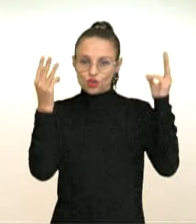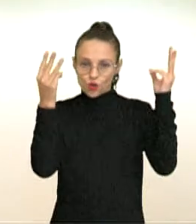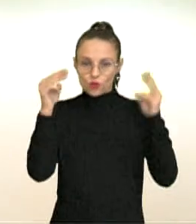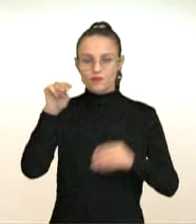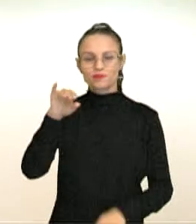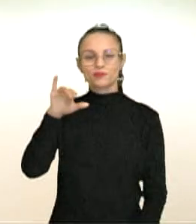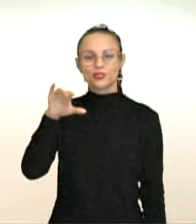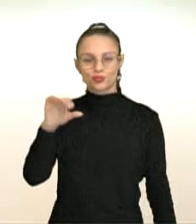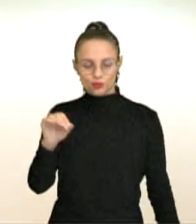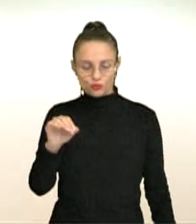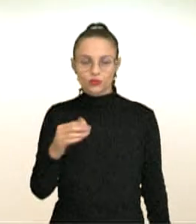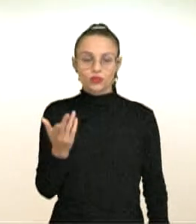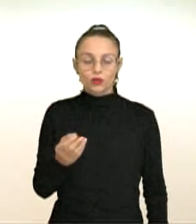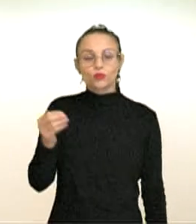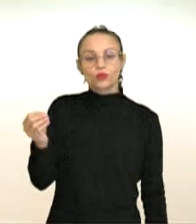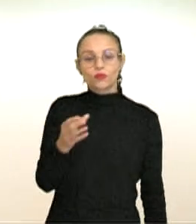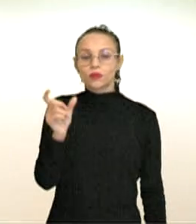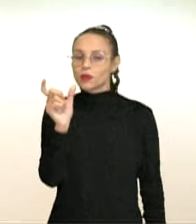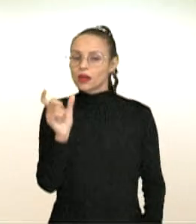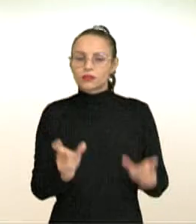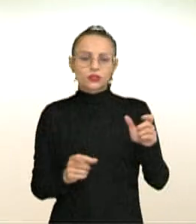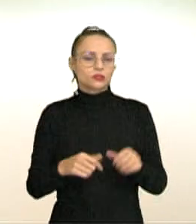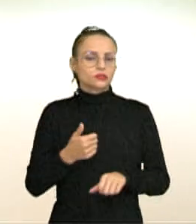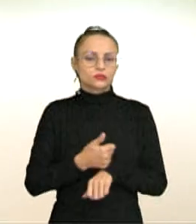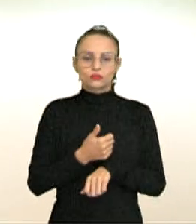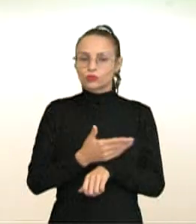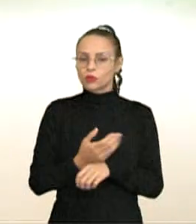Então, neologismos surgem a todo momento.